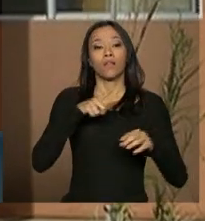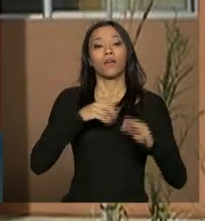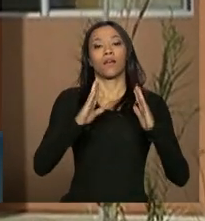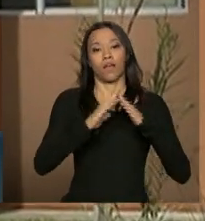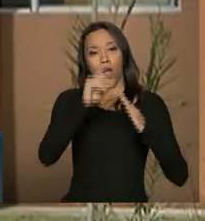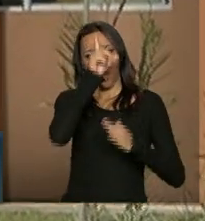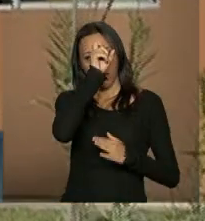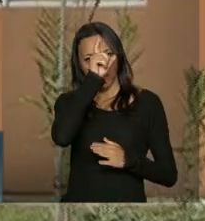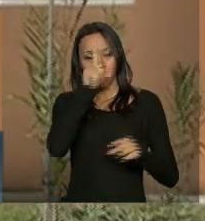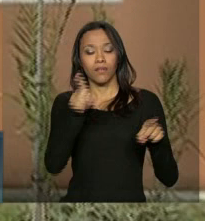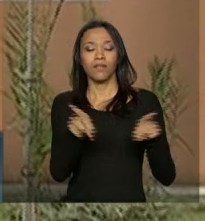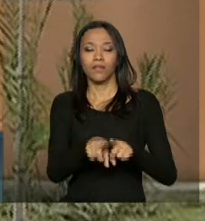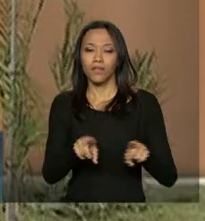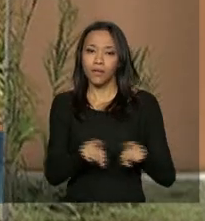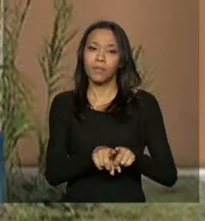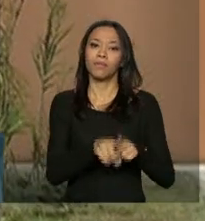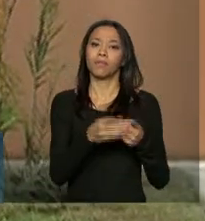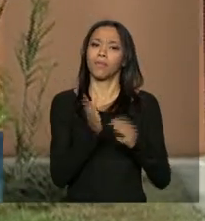pronto